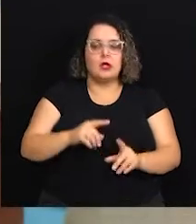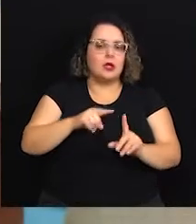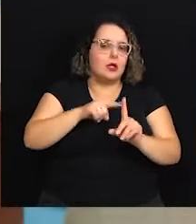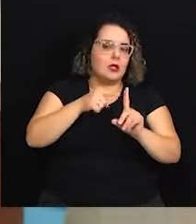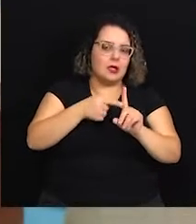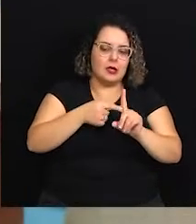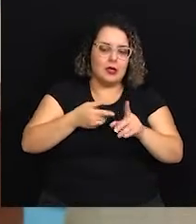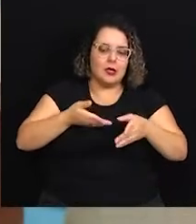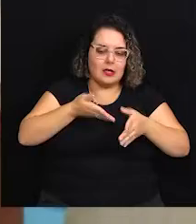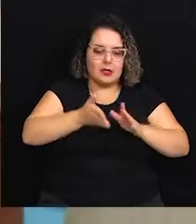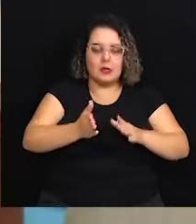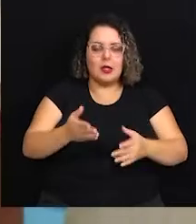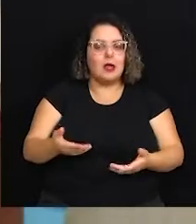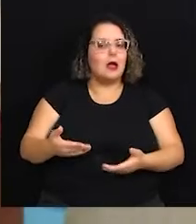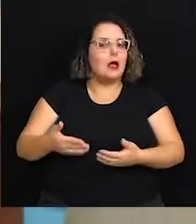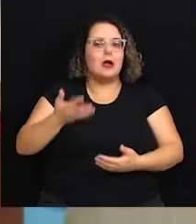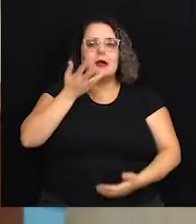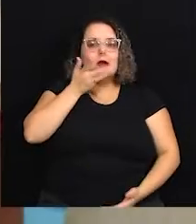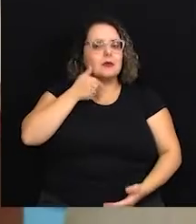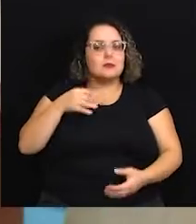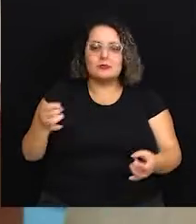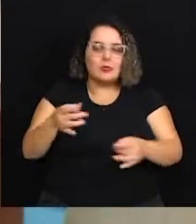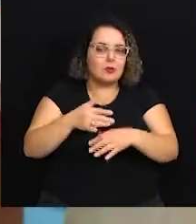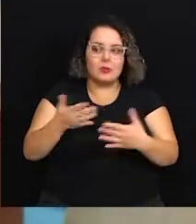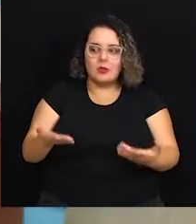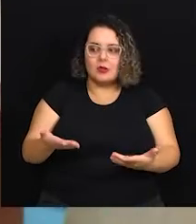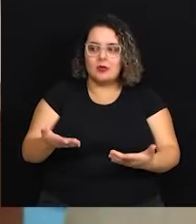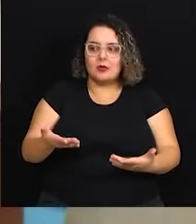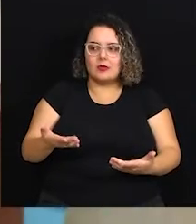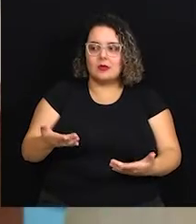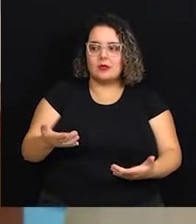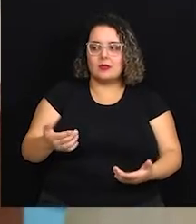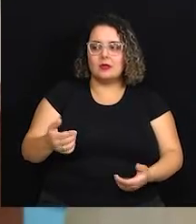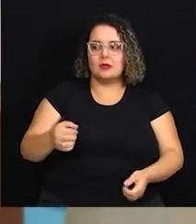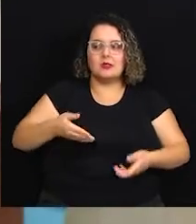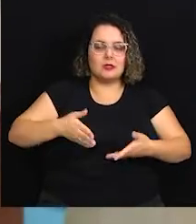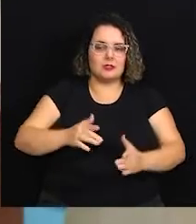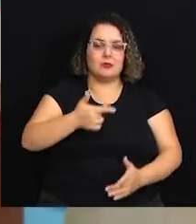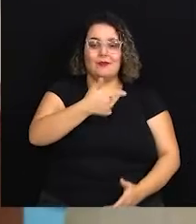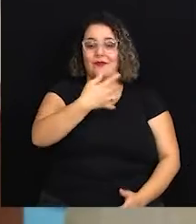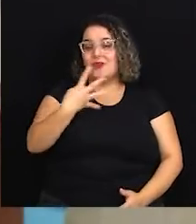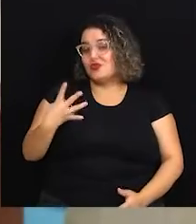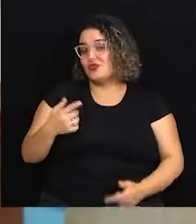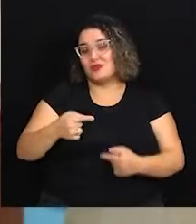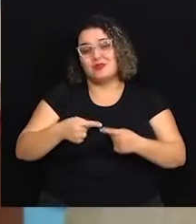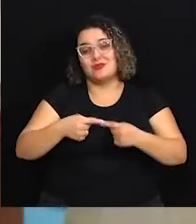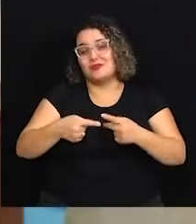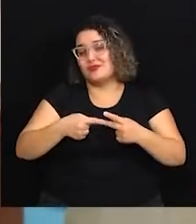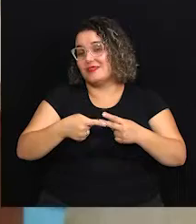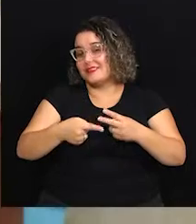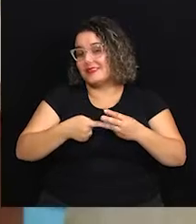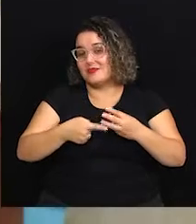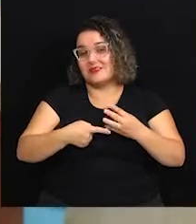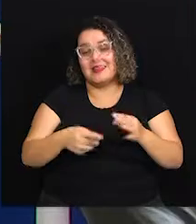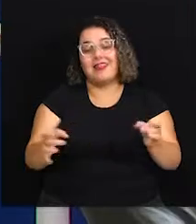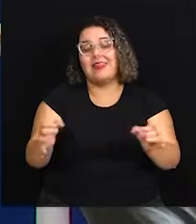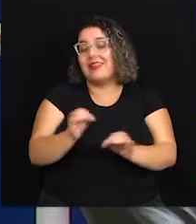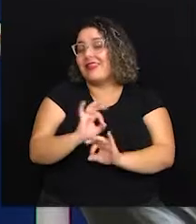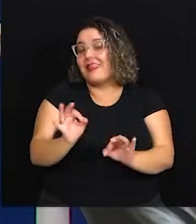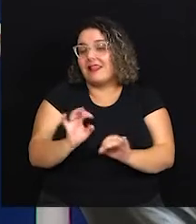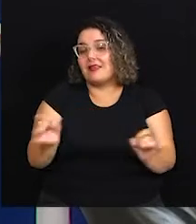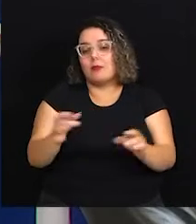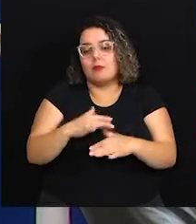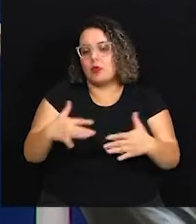a criança não está pronta para nascer. Nós temos criança aqui que nasceu com 24 semanas. Então, assim, não tem nada pronto, né? E